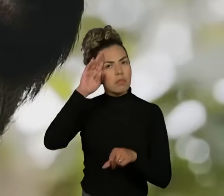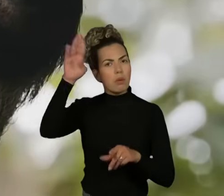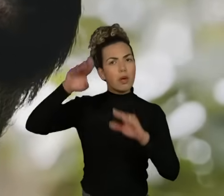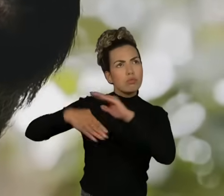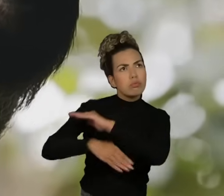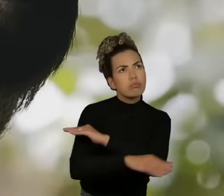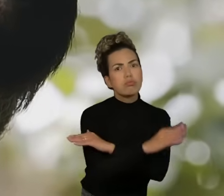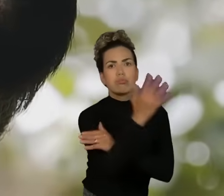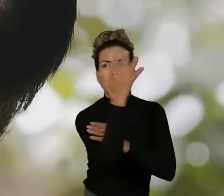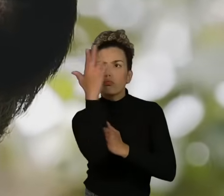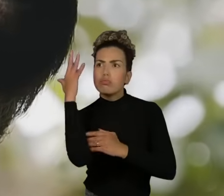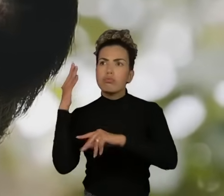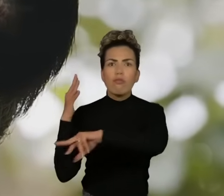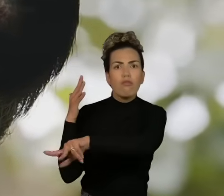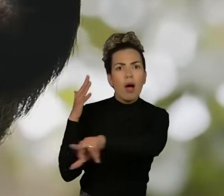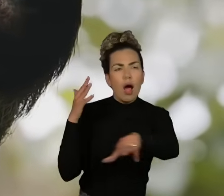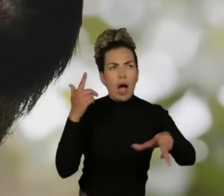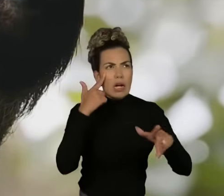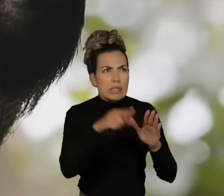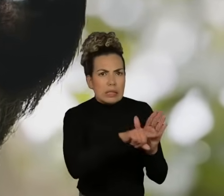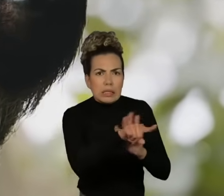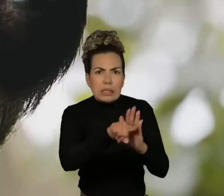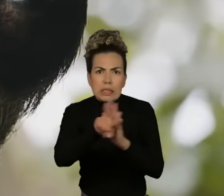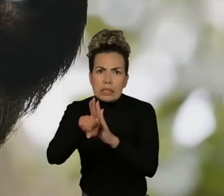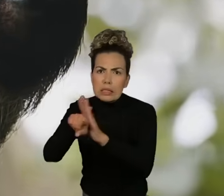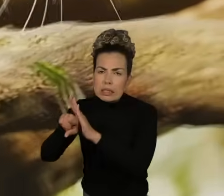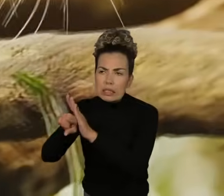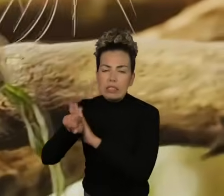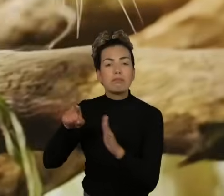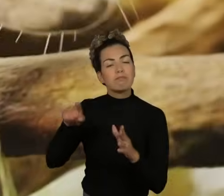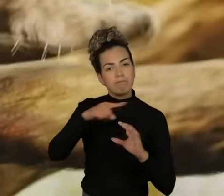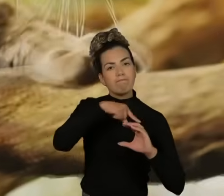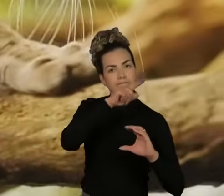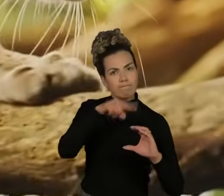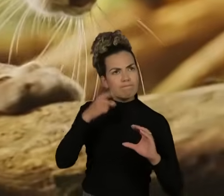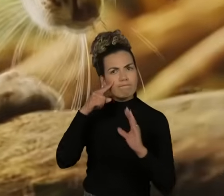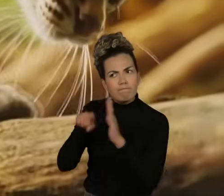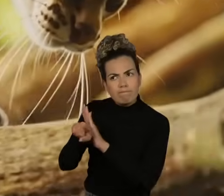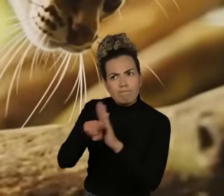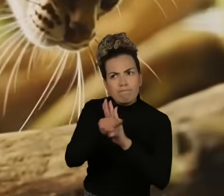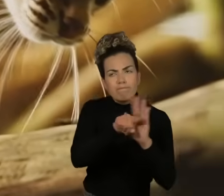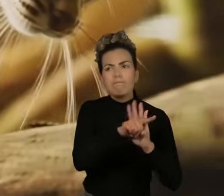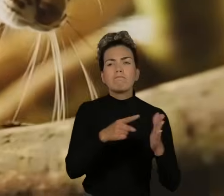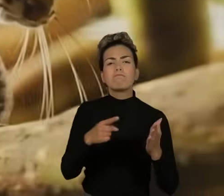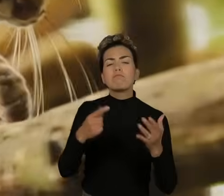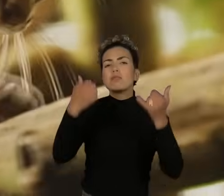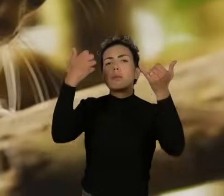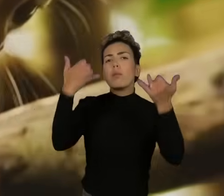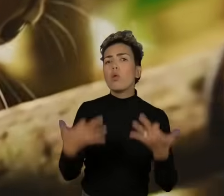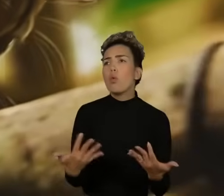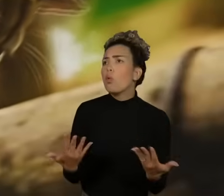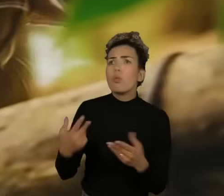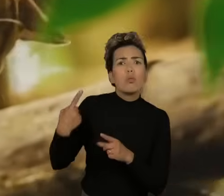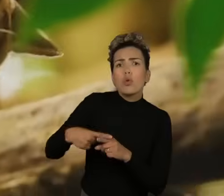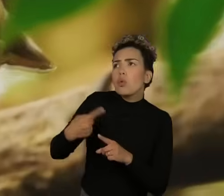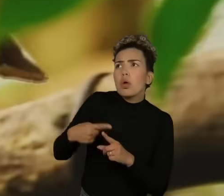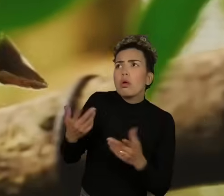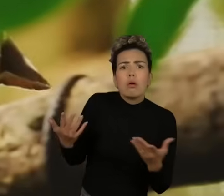e Serviços Ecossistêmicos, iniciativa de cientistas do país, explica o que está